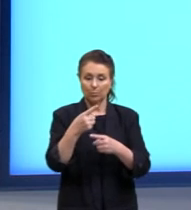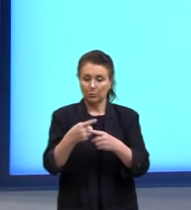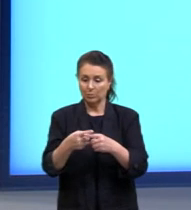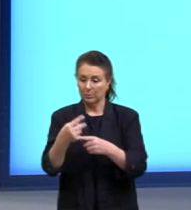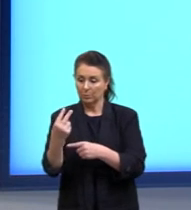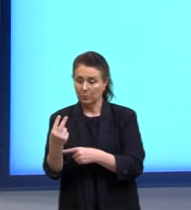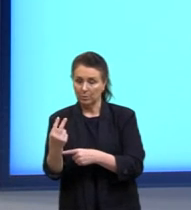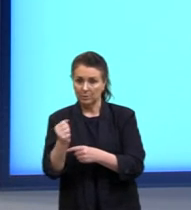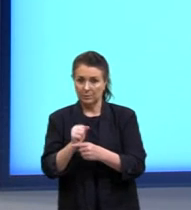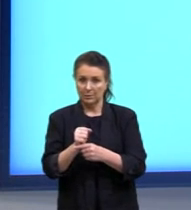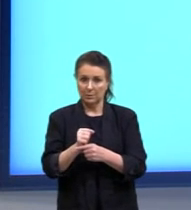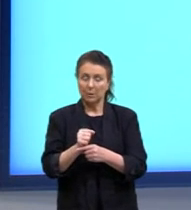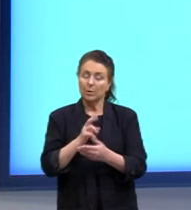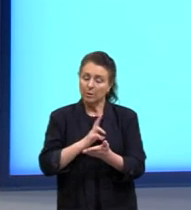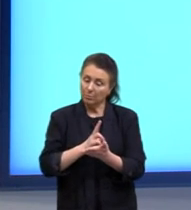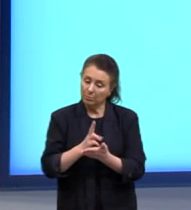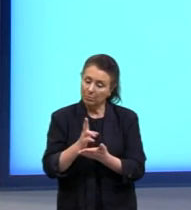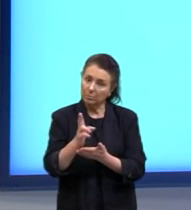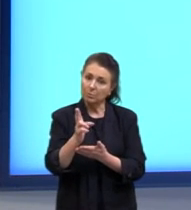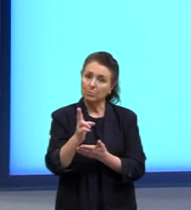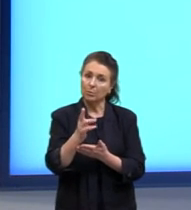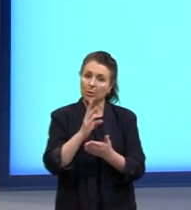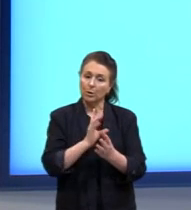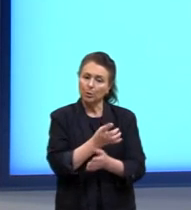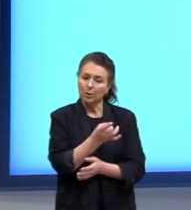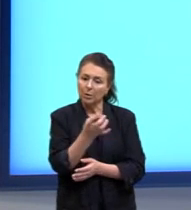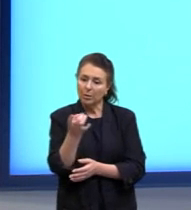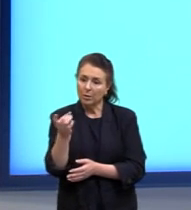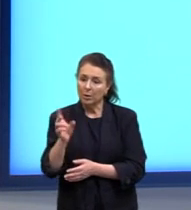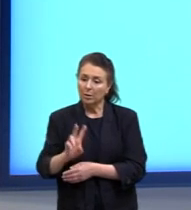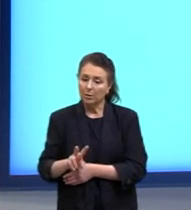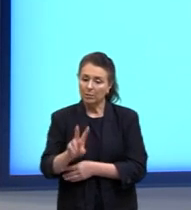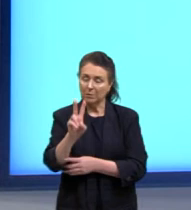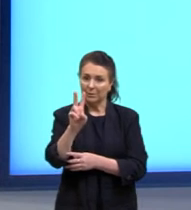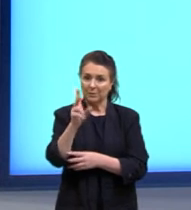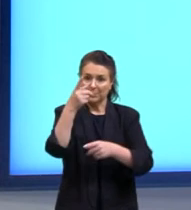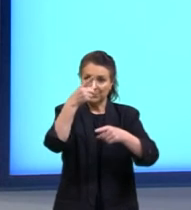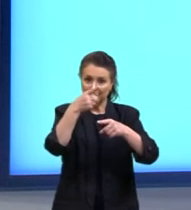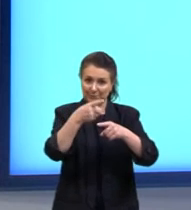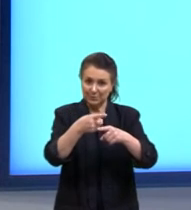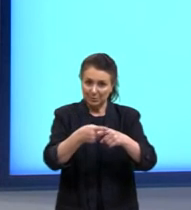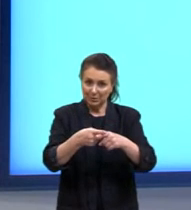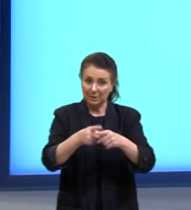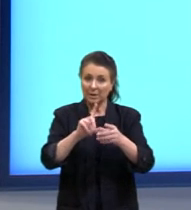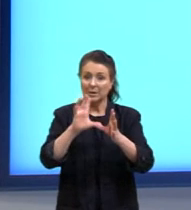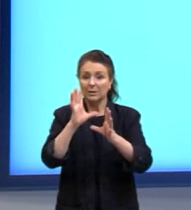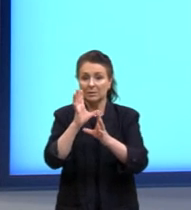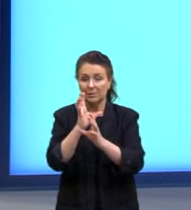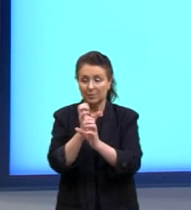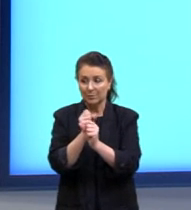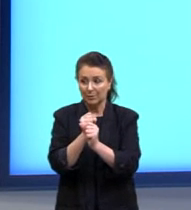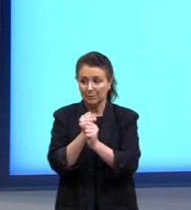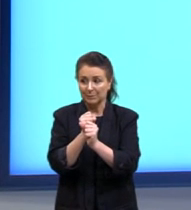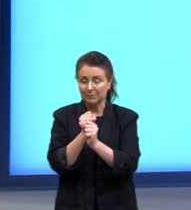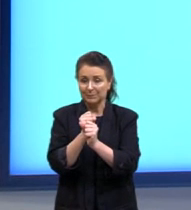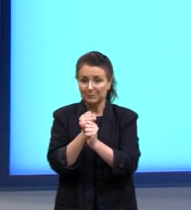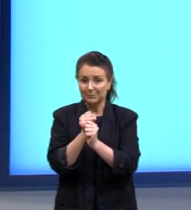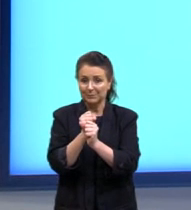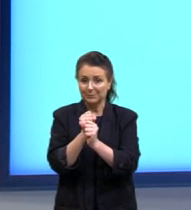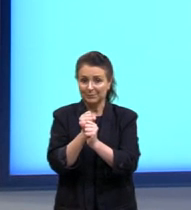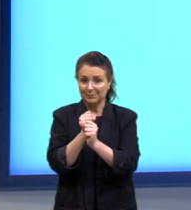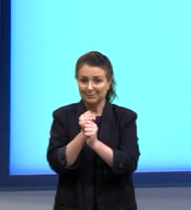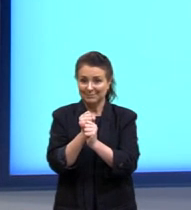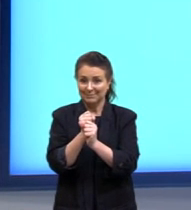ficar por dois e assim por diante em todos os valores multiplicamos e somamos toda essa soma essa